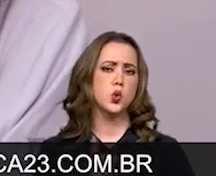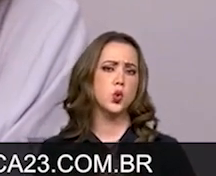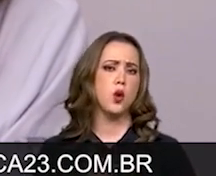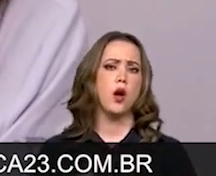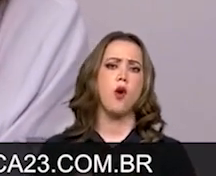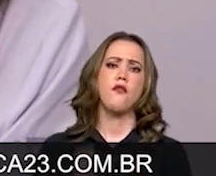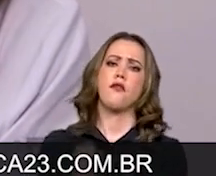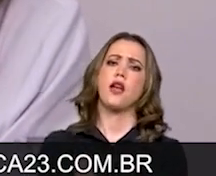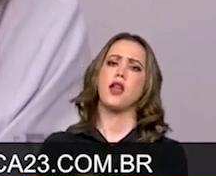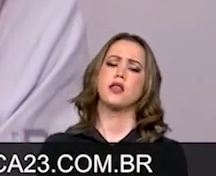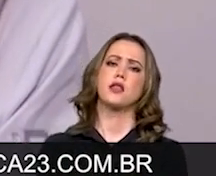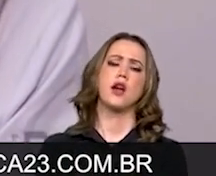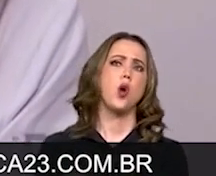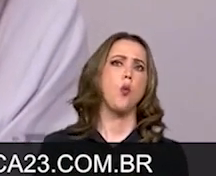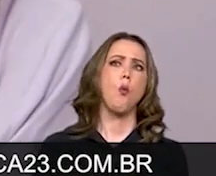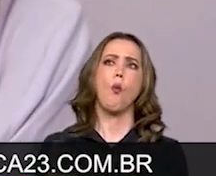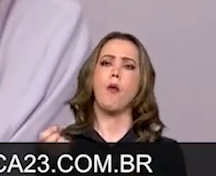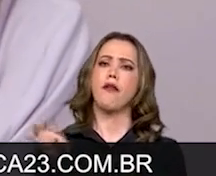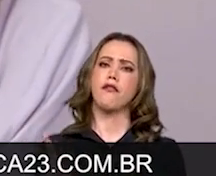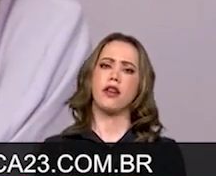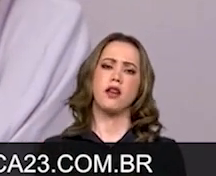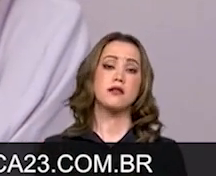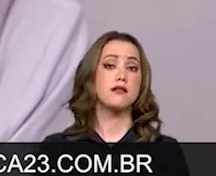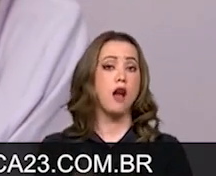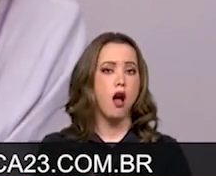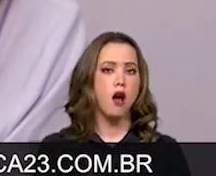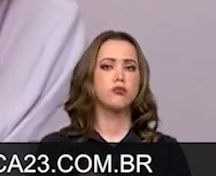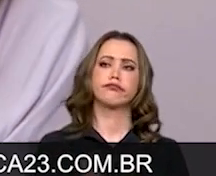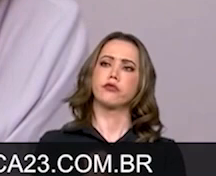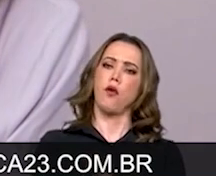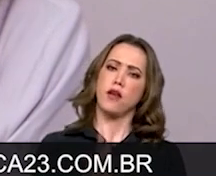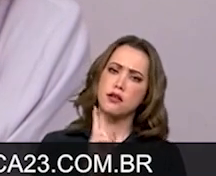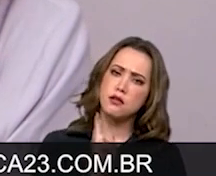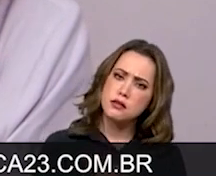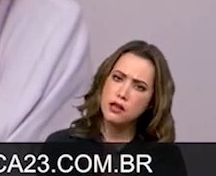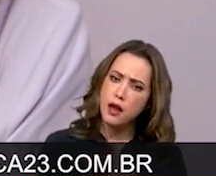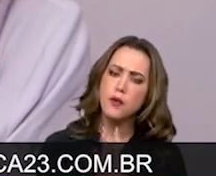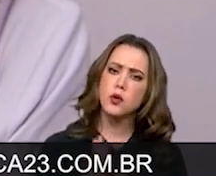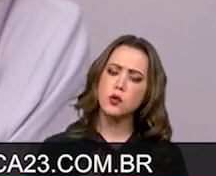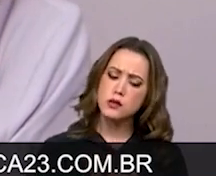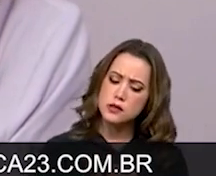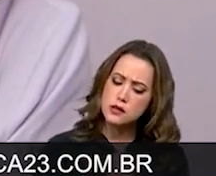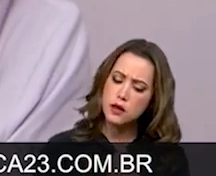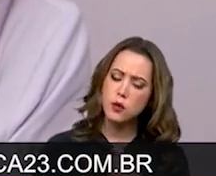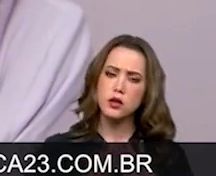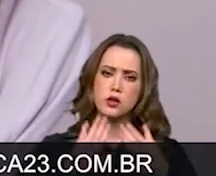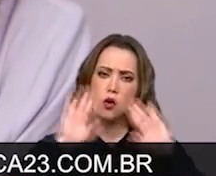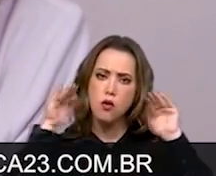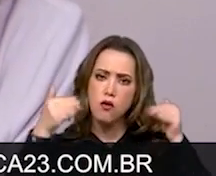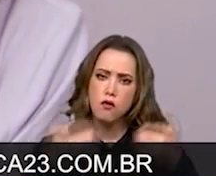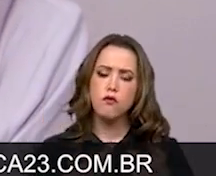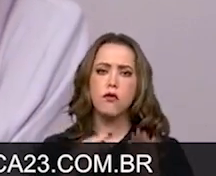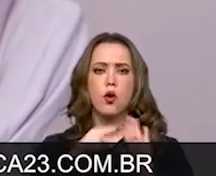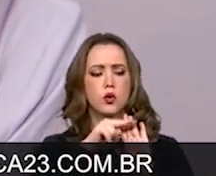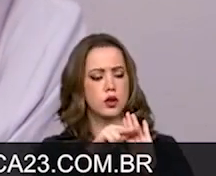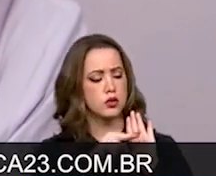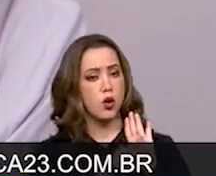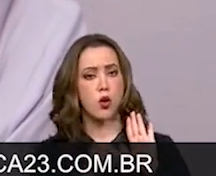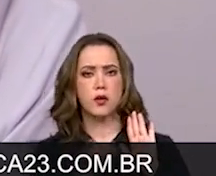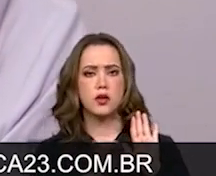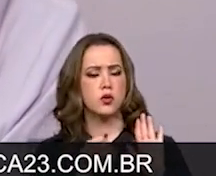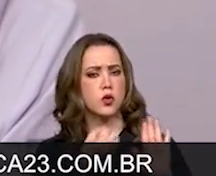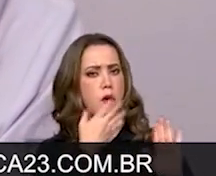aquele doador que vem esporadicamente. Se você fizer as doações com segurança, dentro dos protocolos que visam não